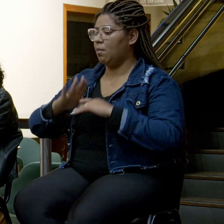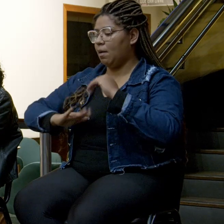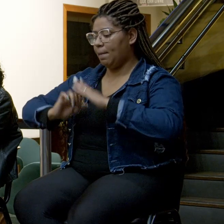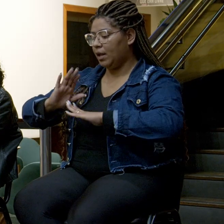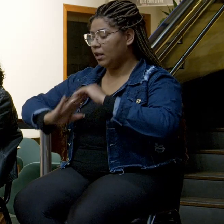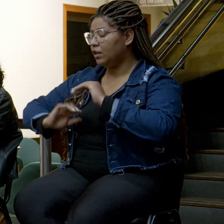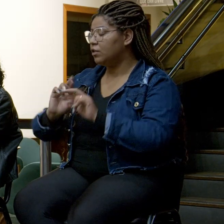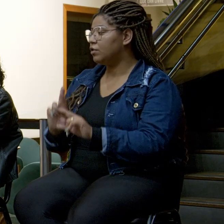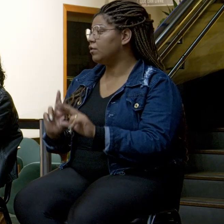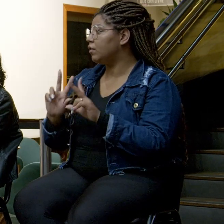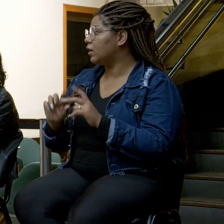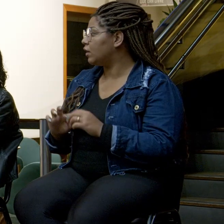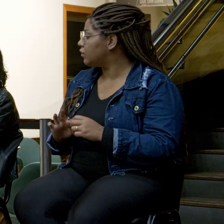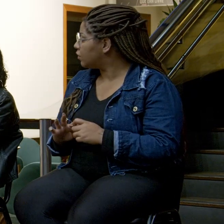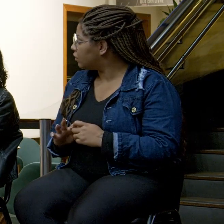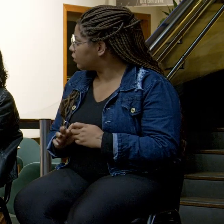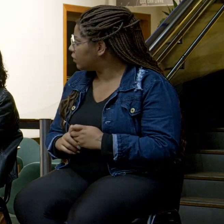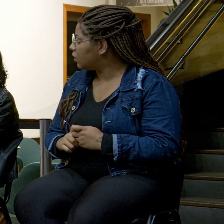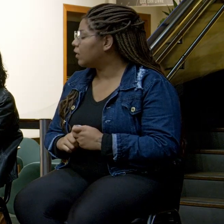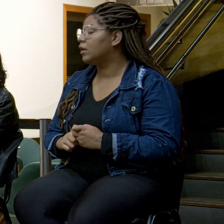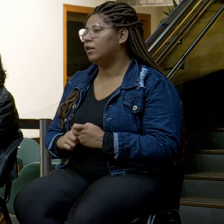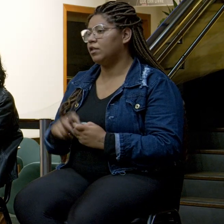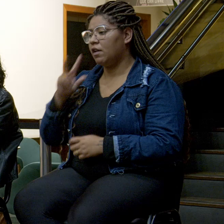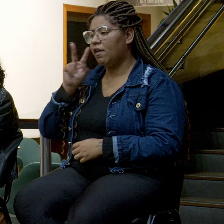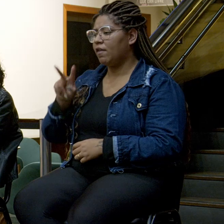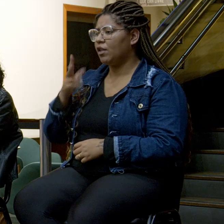ruído, algum não compreensível, né?